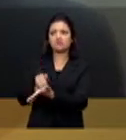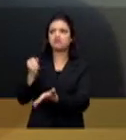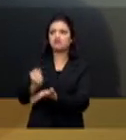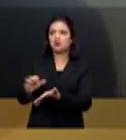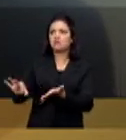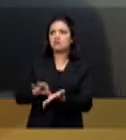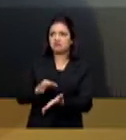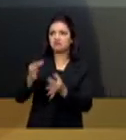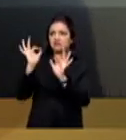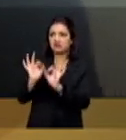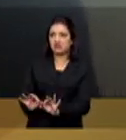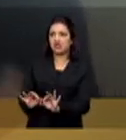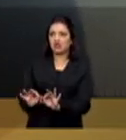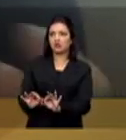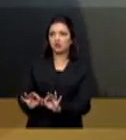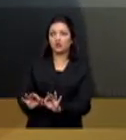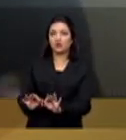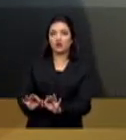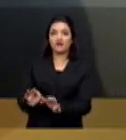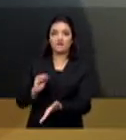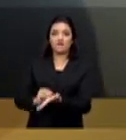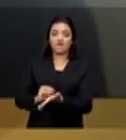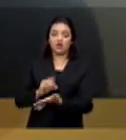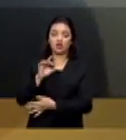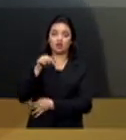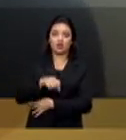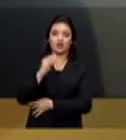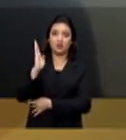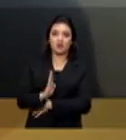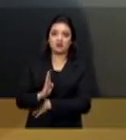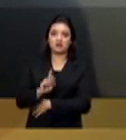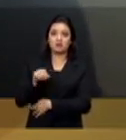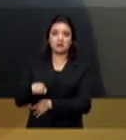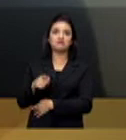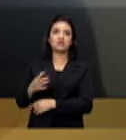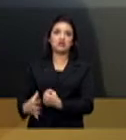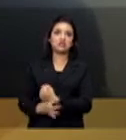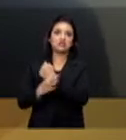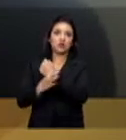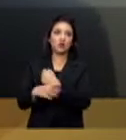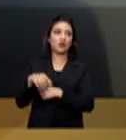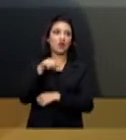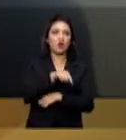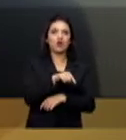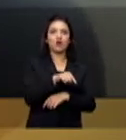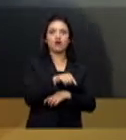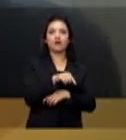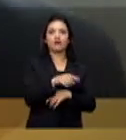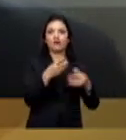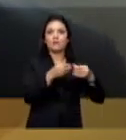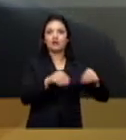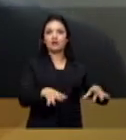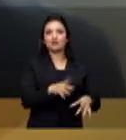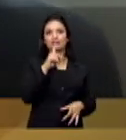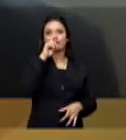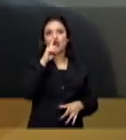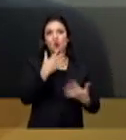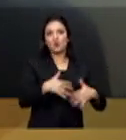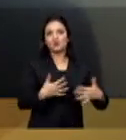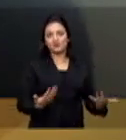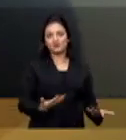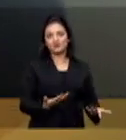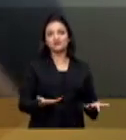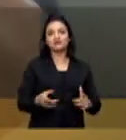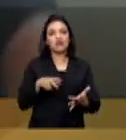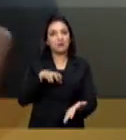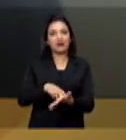apenas no Brasil. Então, vejam que também nesse aspecto há essa discrepância. Um outro ponto que leva à discrepância